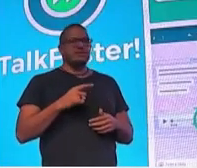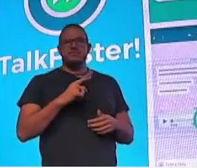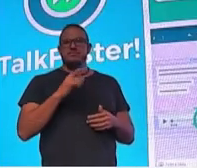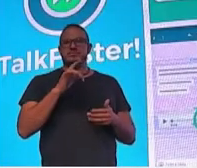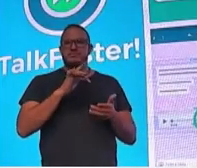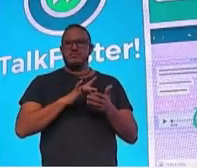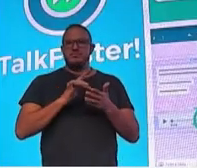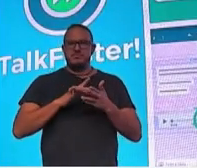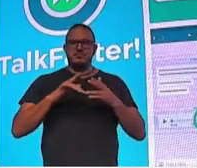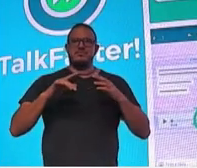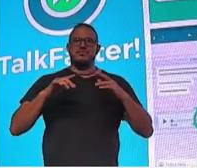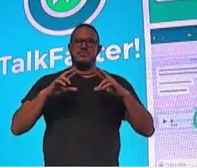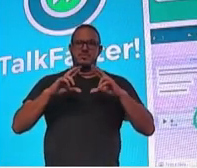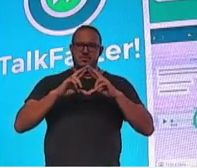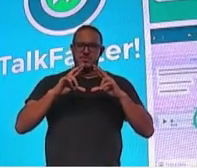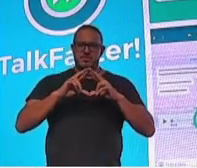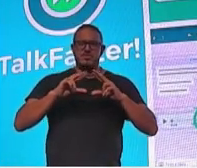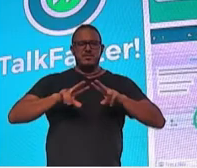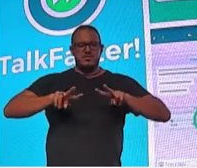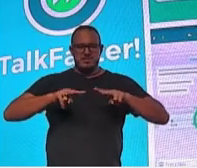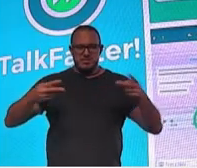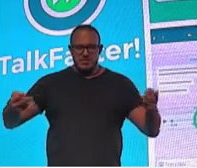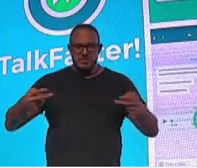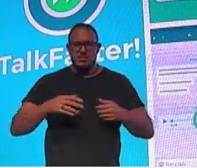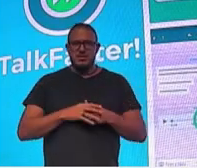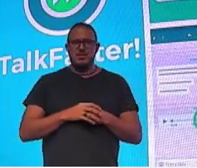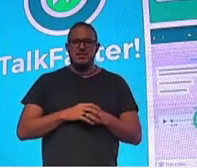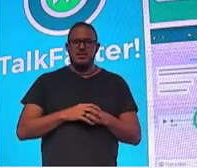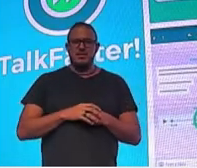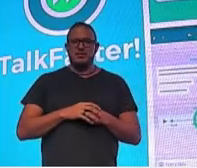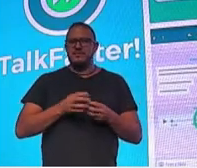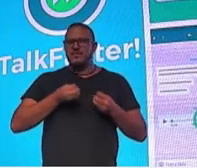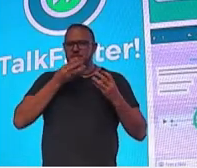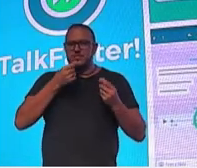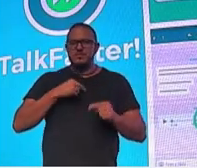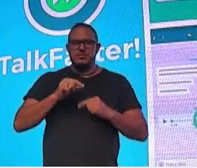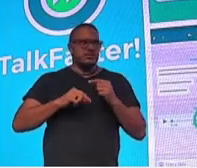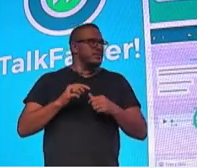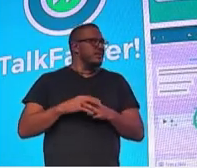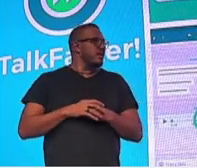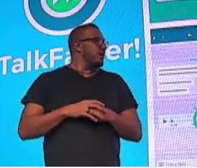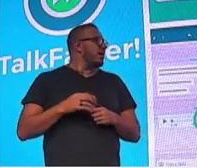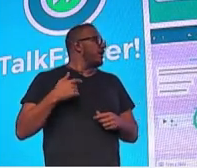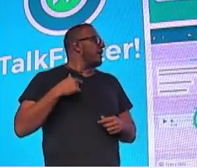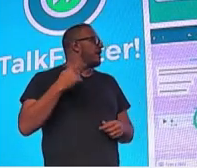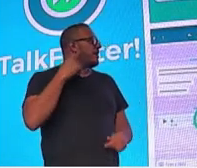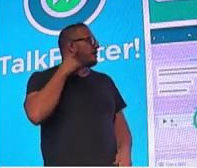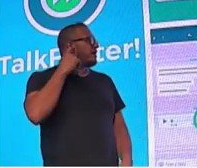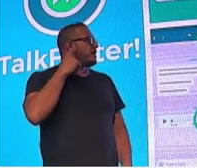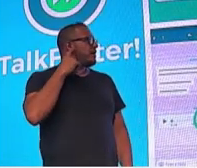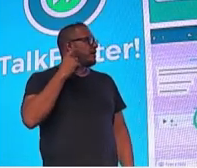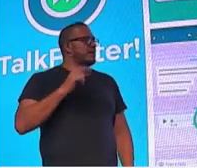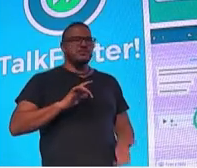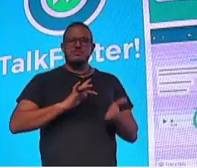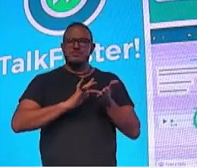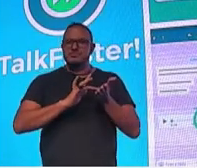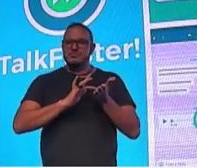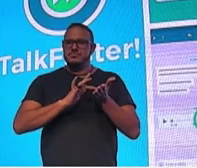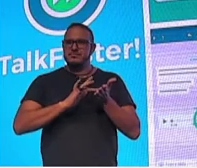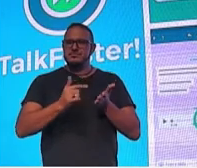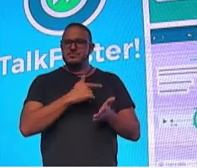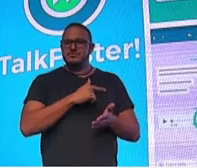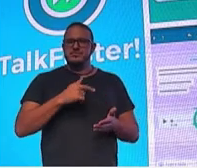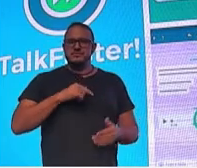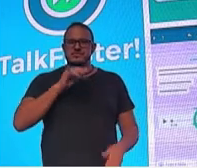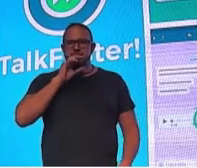instalou. E aí começa a acelerar o... Ei, cara, tudo bem? Como é que estão as coisas? Estou testando aqui o TalkFaster, falando normal, velocidade do áudio normal, aplicativo para Android, muito bacana, vale muito a pena,